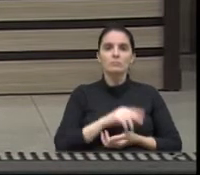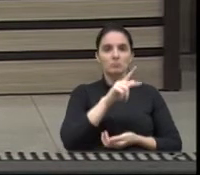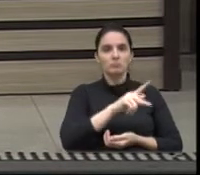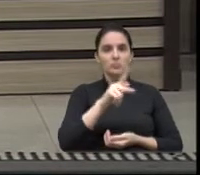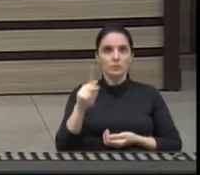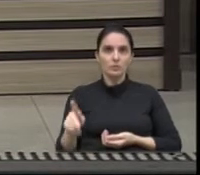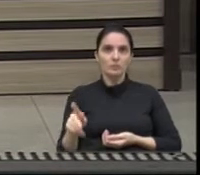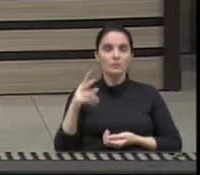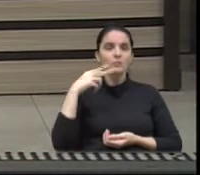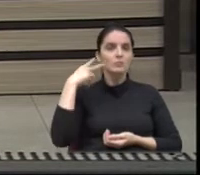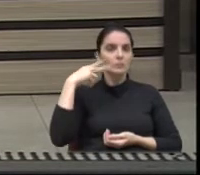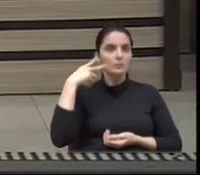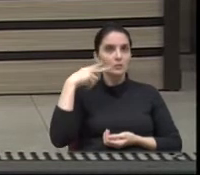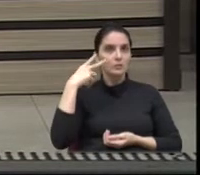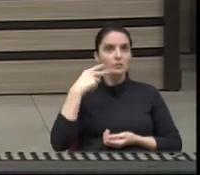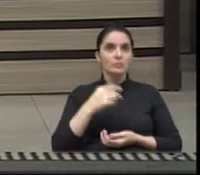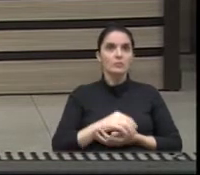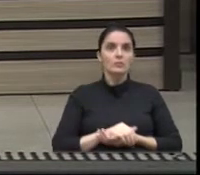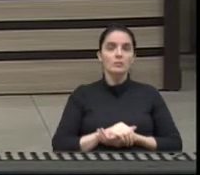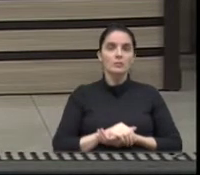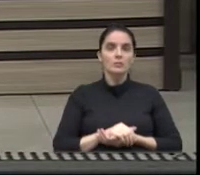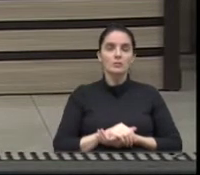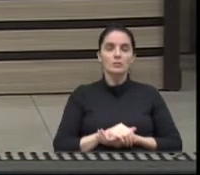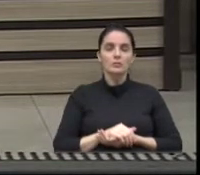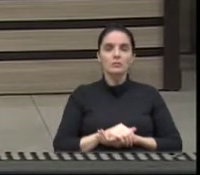vereadores, vereadoras, pública presente.